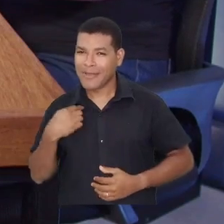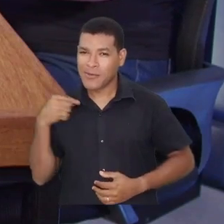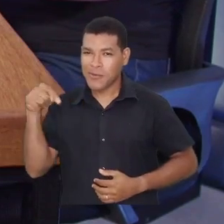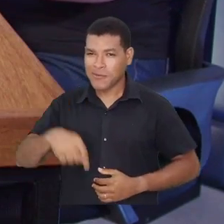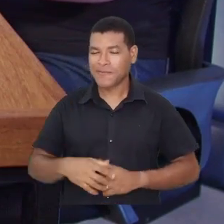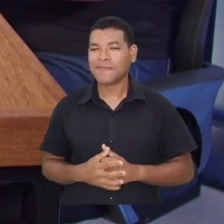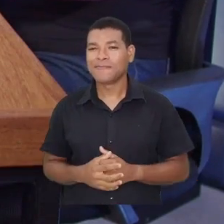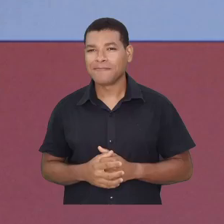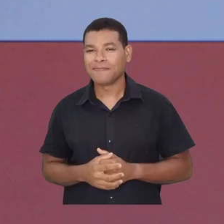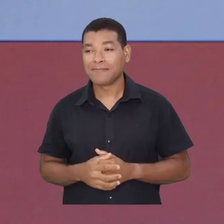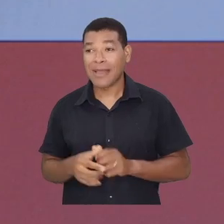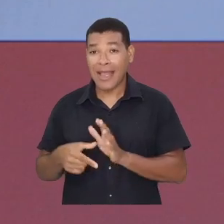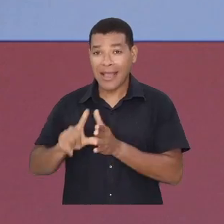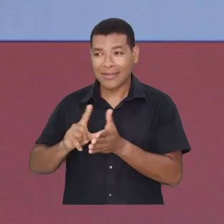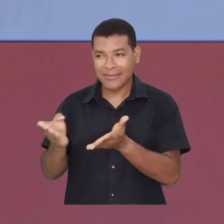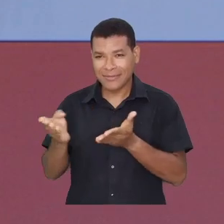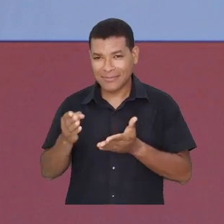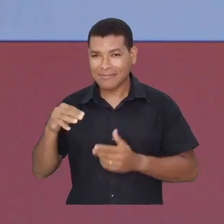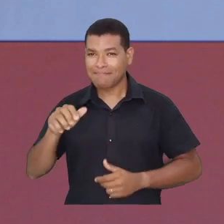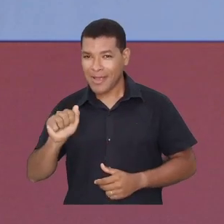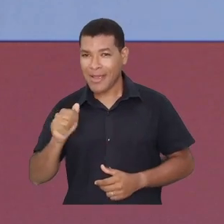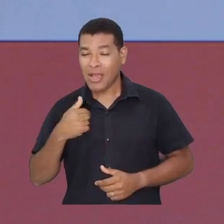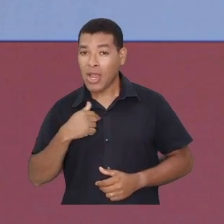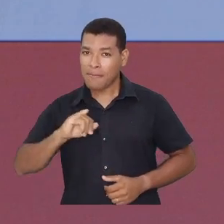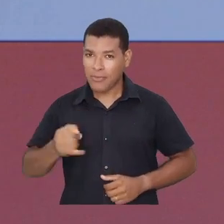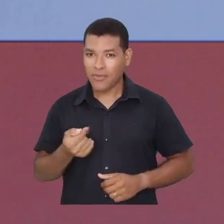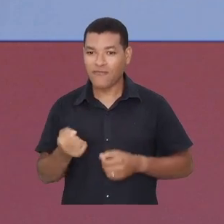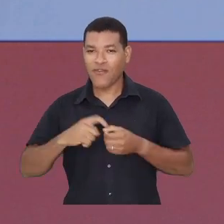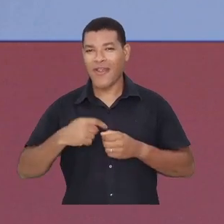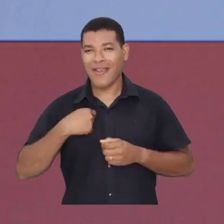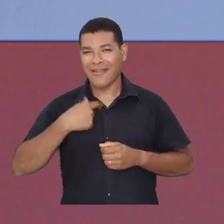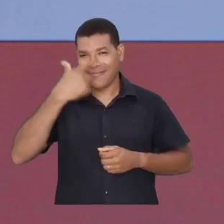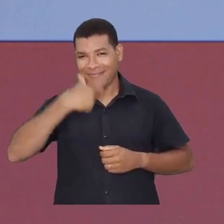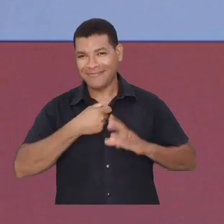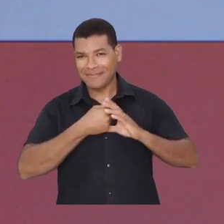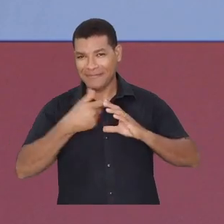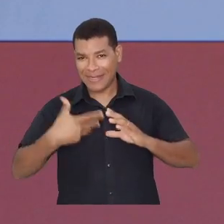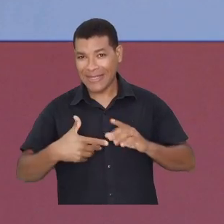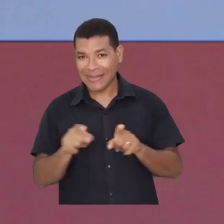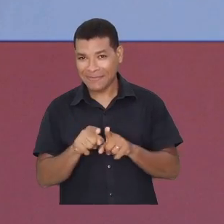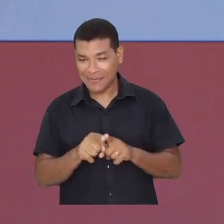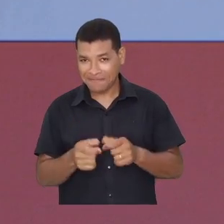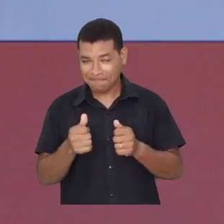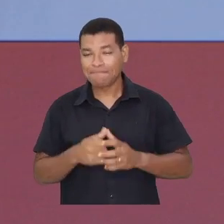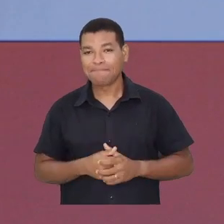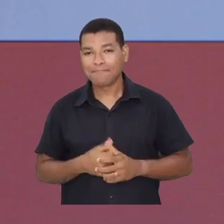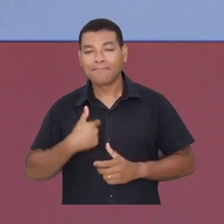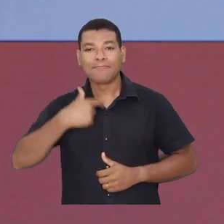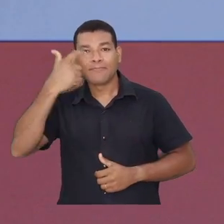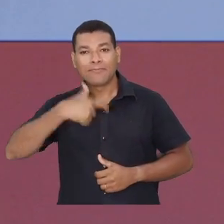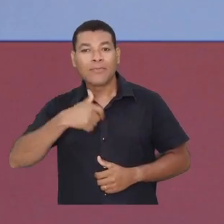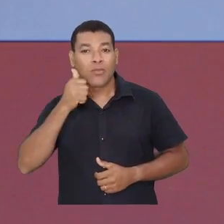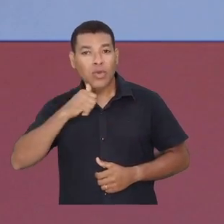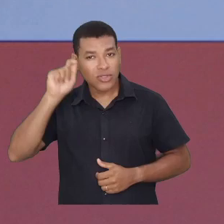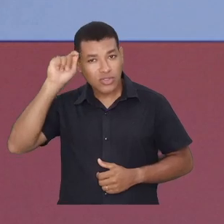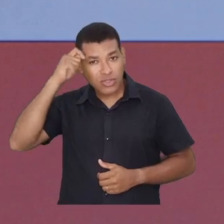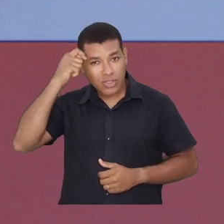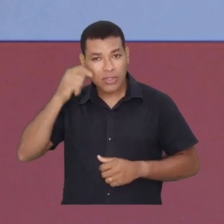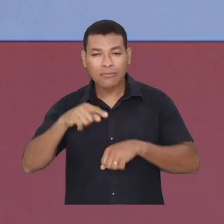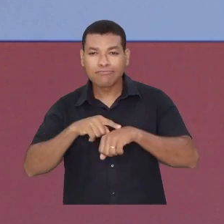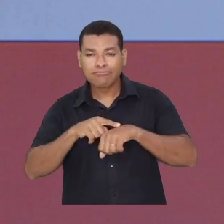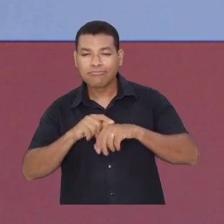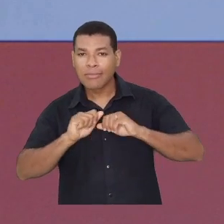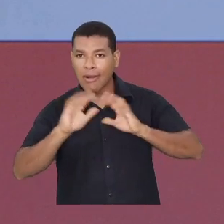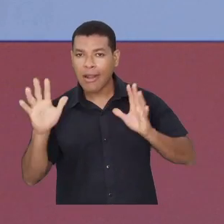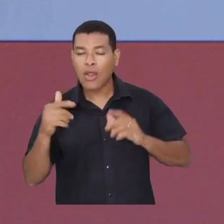Então, antes de ir para a Má, vou aproveitar e voltar para mim e fazer minha autodescrição também. Sou uma mulher negra, de pele